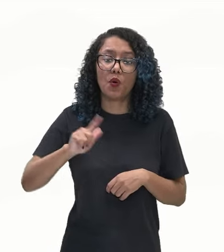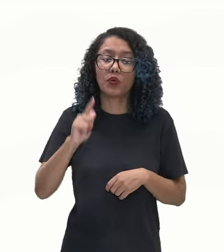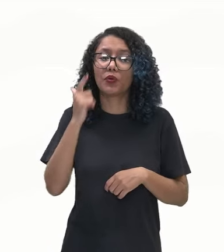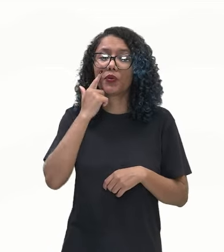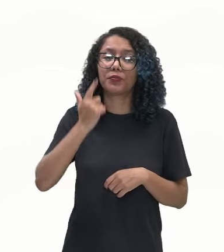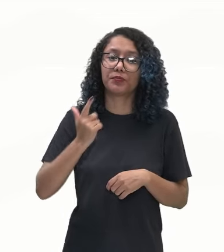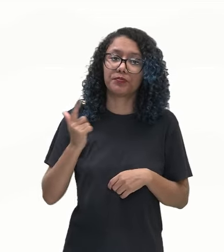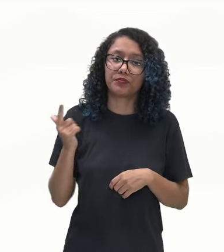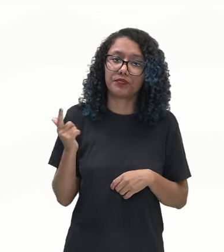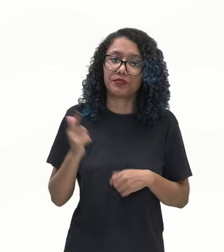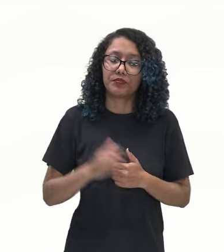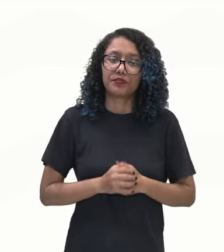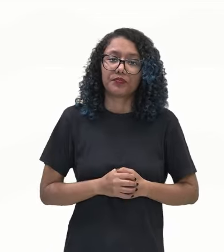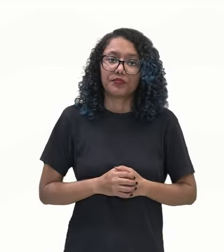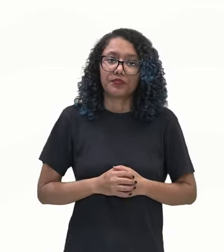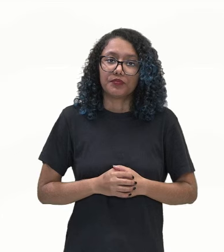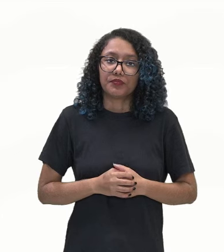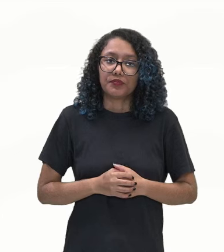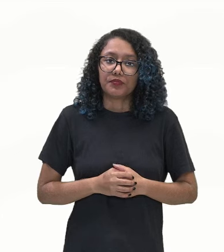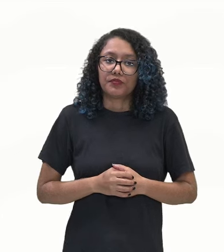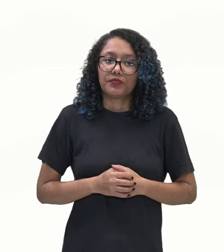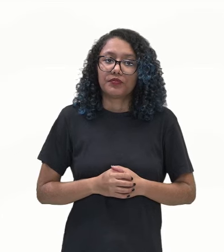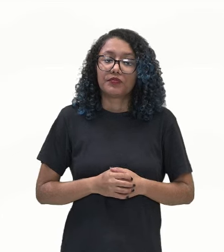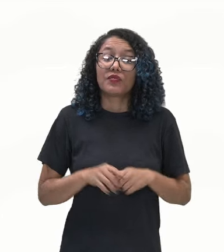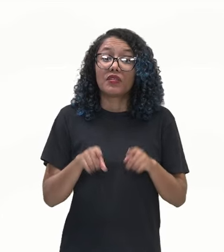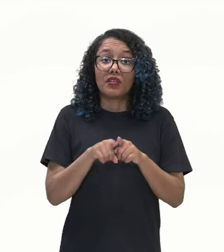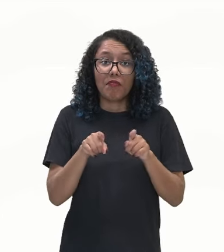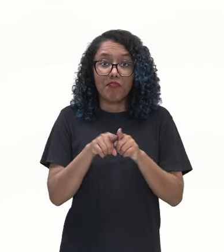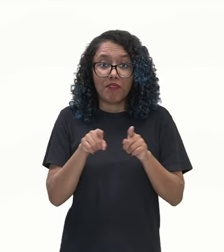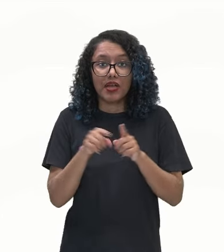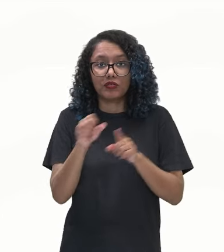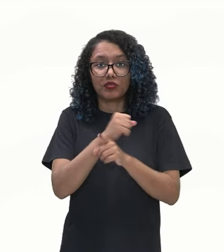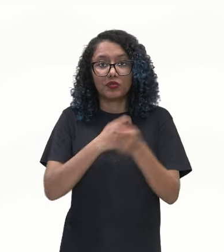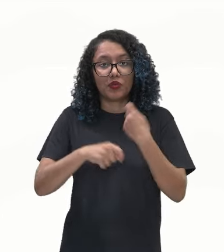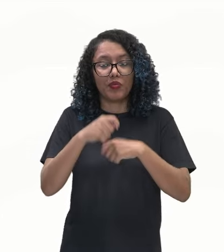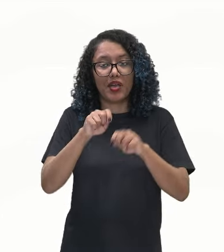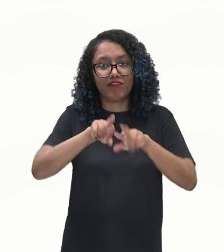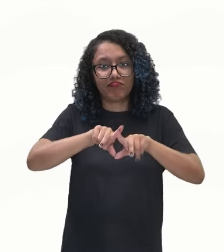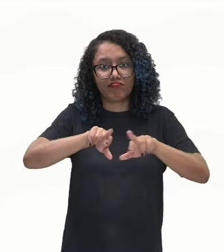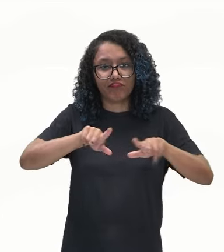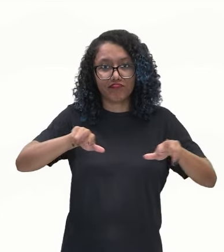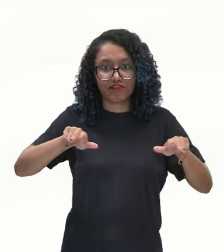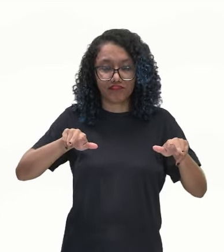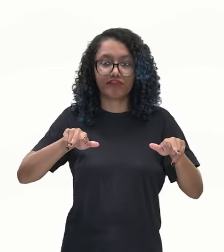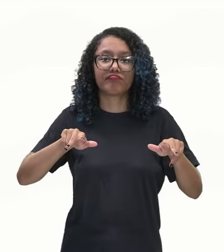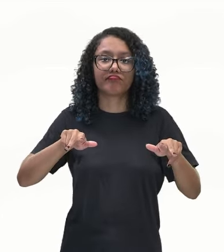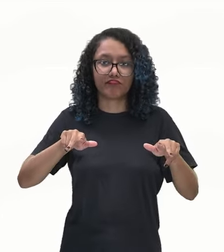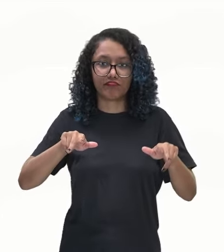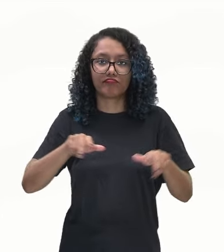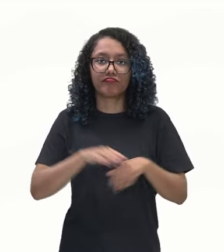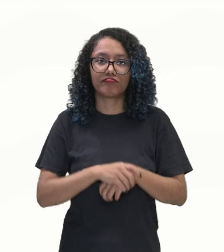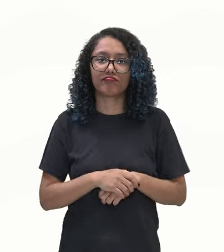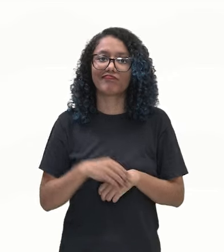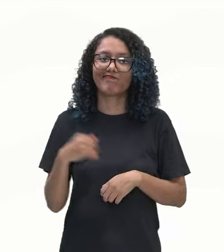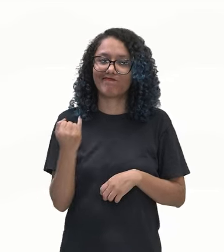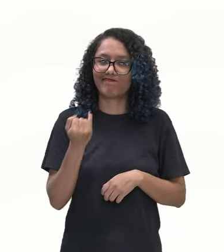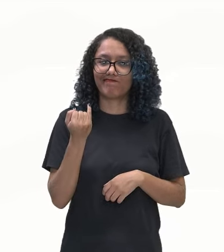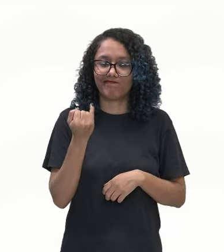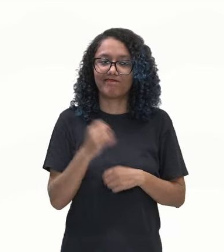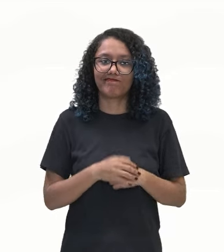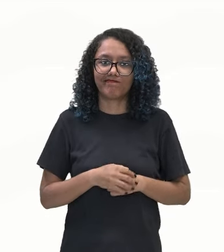is crucial. Então, e diversidade socioeconômica, né, são crucial ou é crucial. Então, para a gente ter